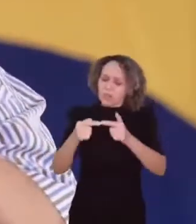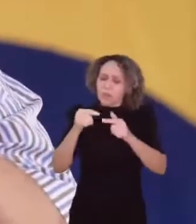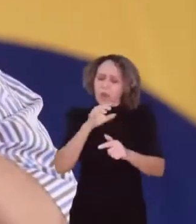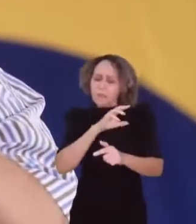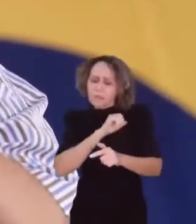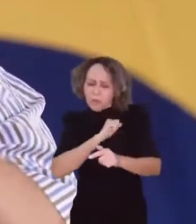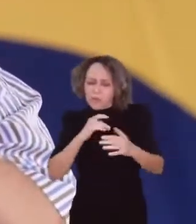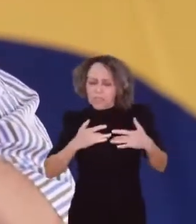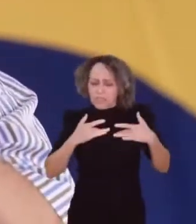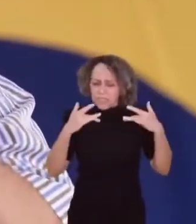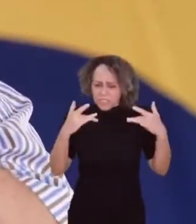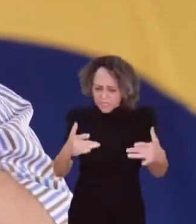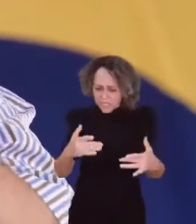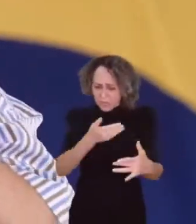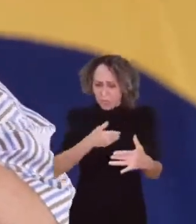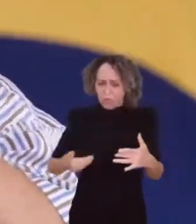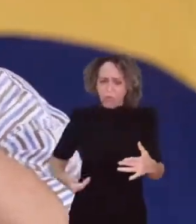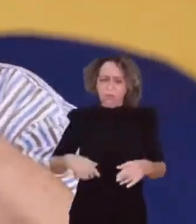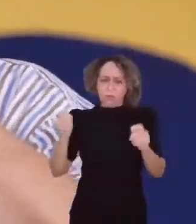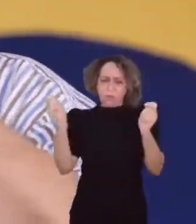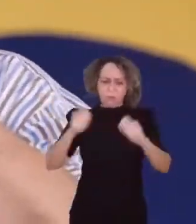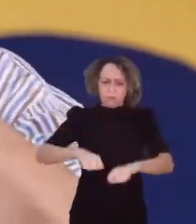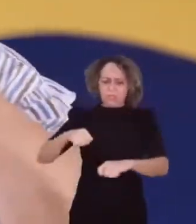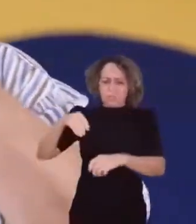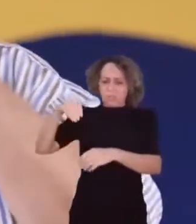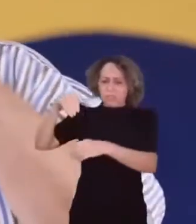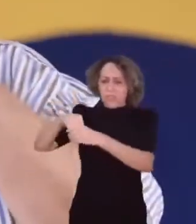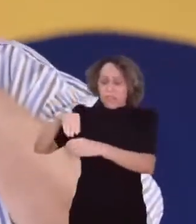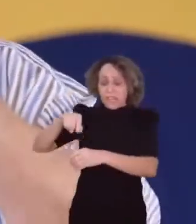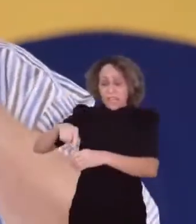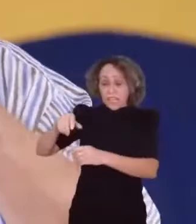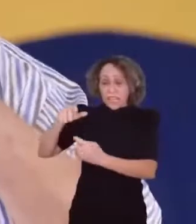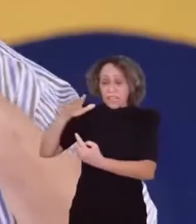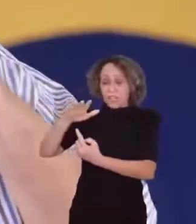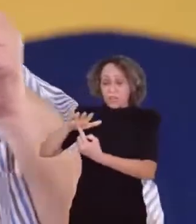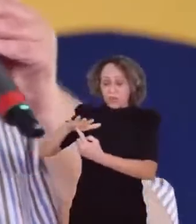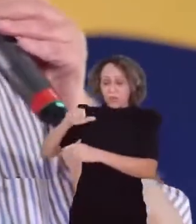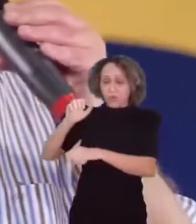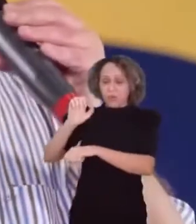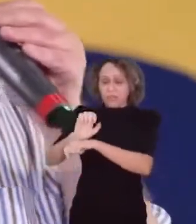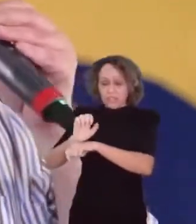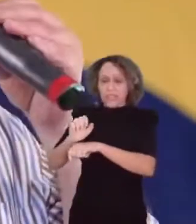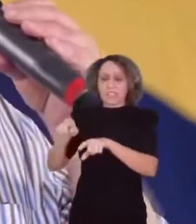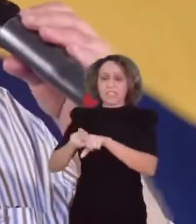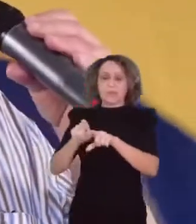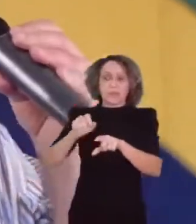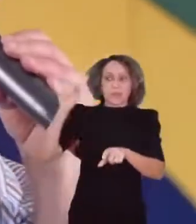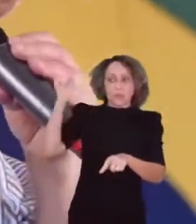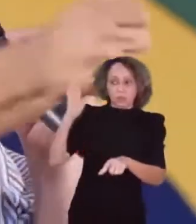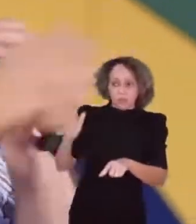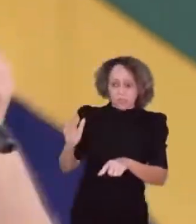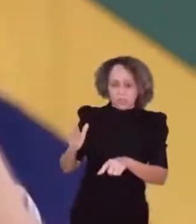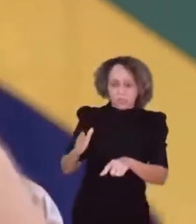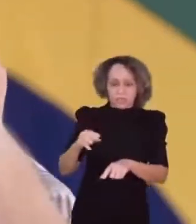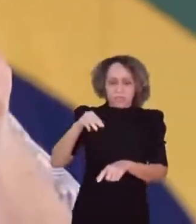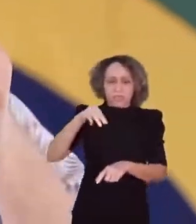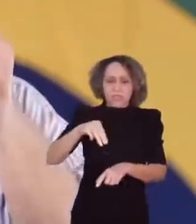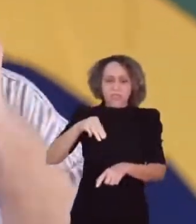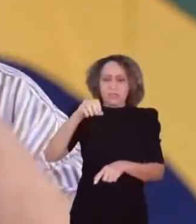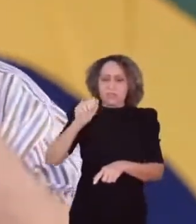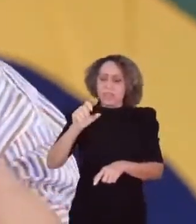no Paraná e no Brasil. MST, força ao Lula! Força aos comitês